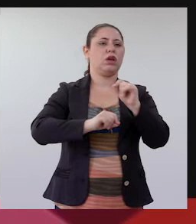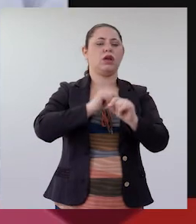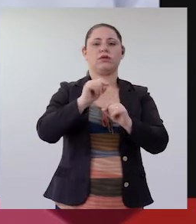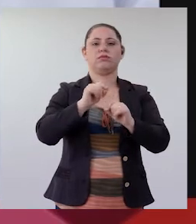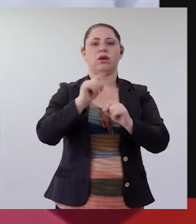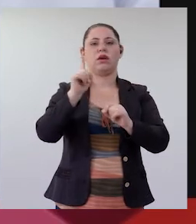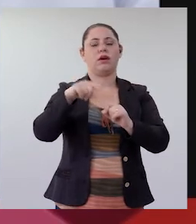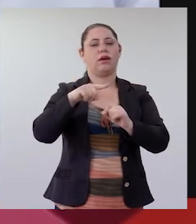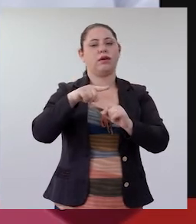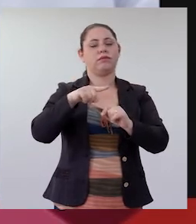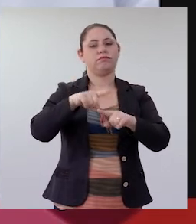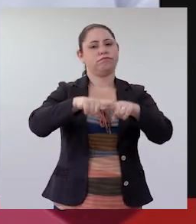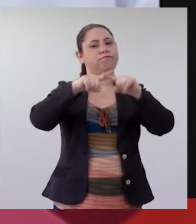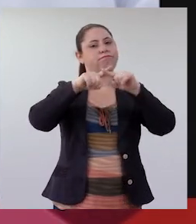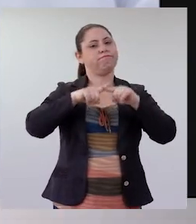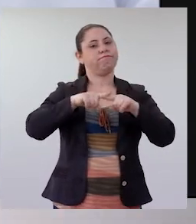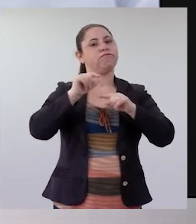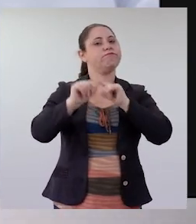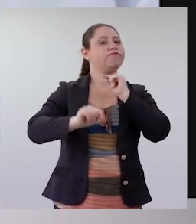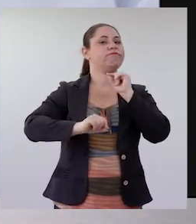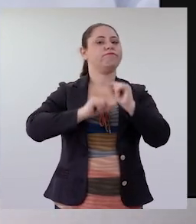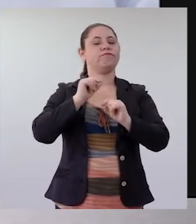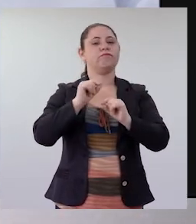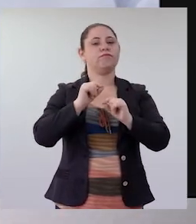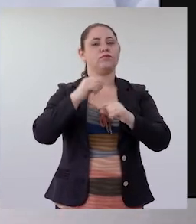causa de grandes